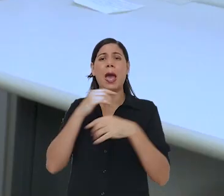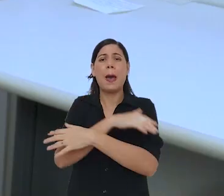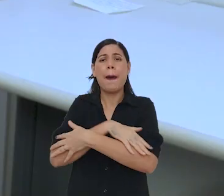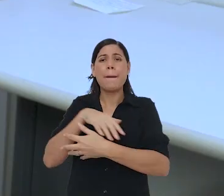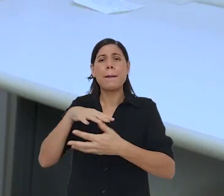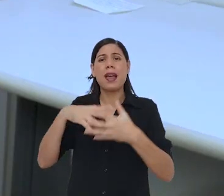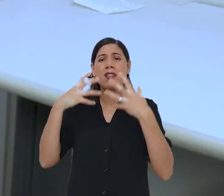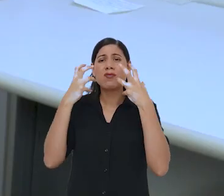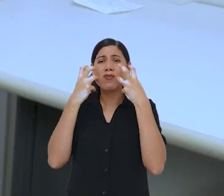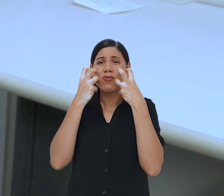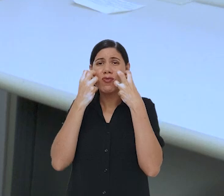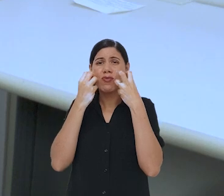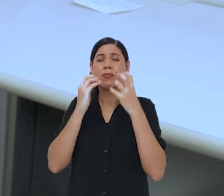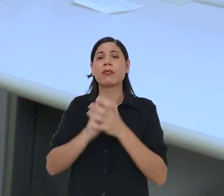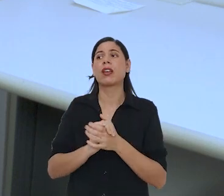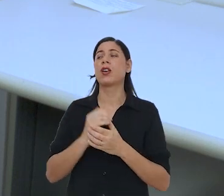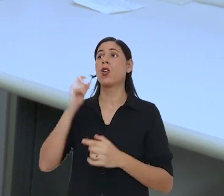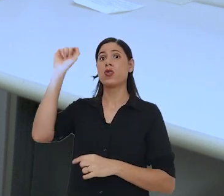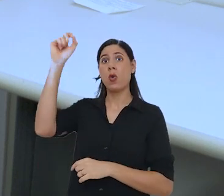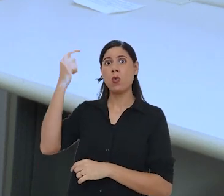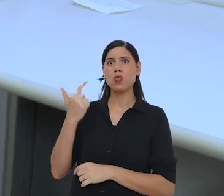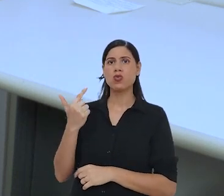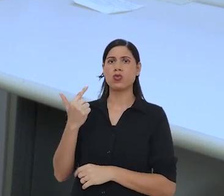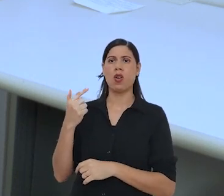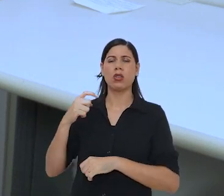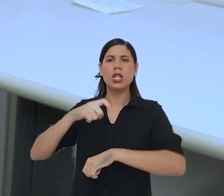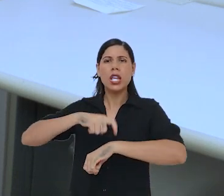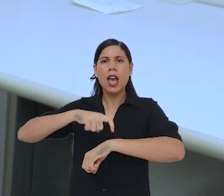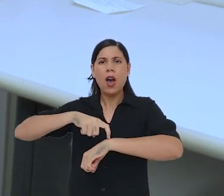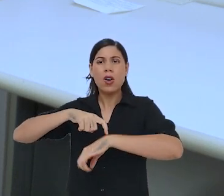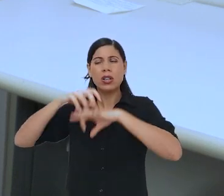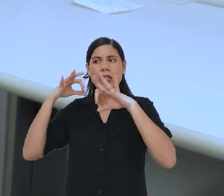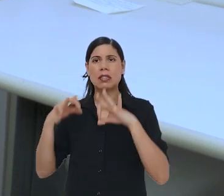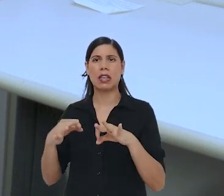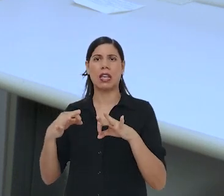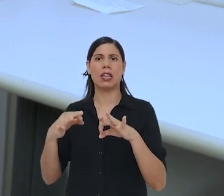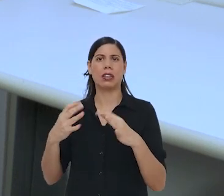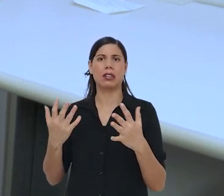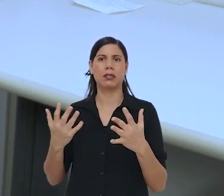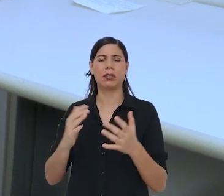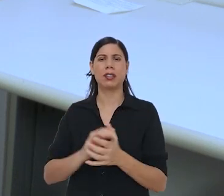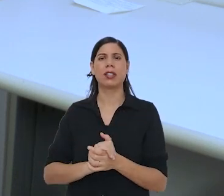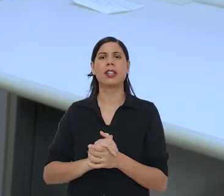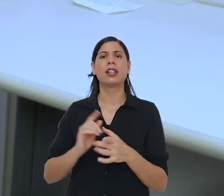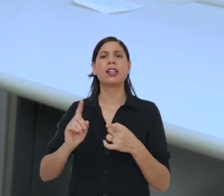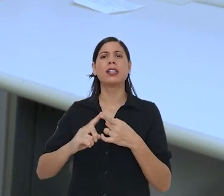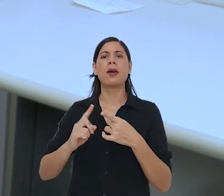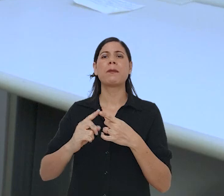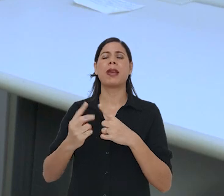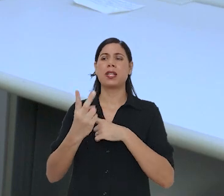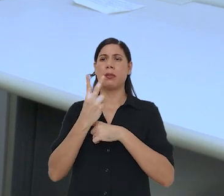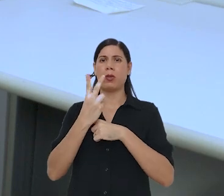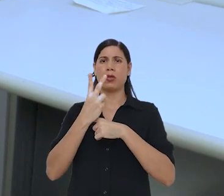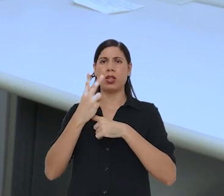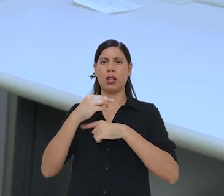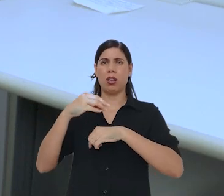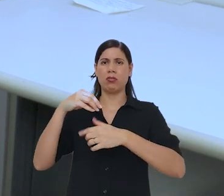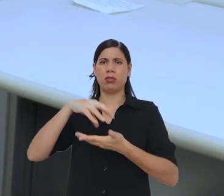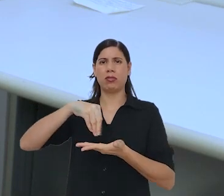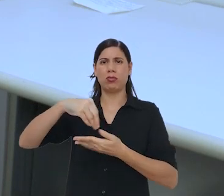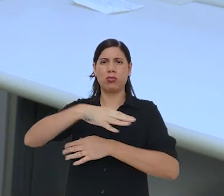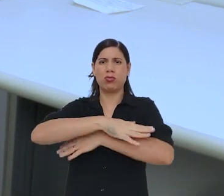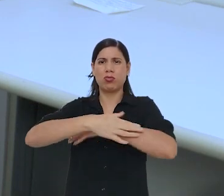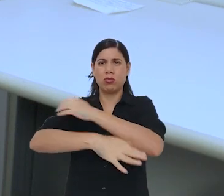Com relação à exposição solar, existe um horário do dia mais apropriado? E os bloqueadores solares, eles